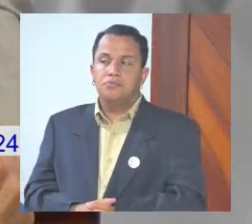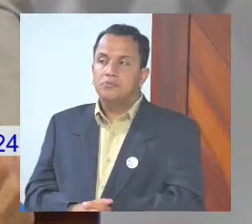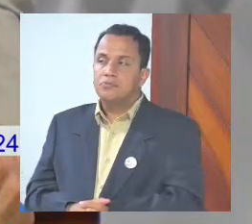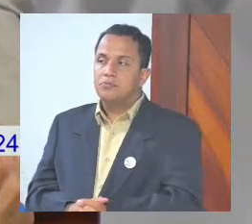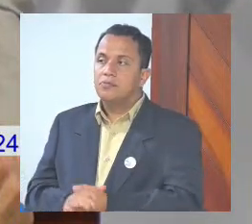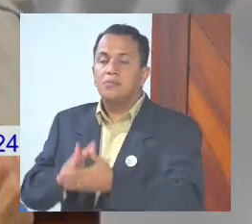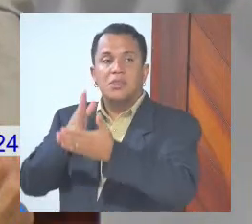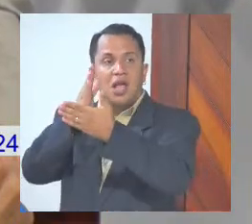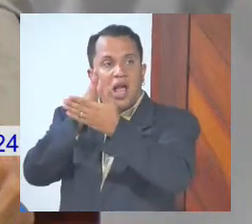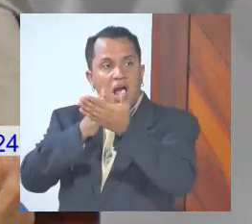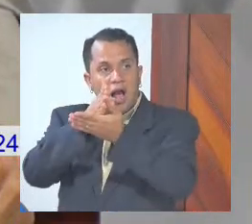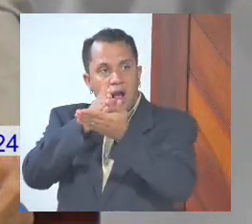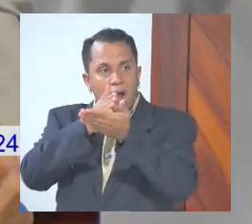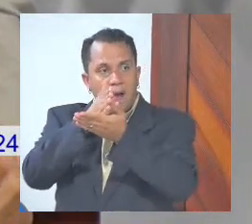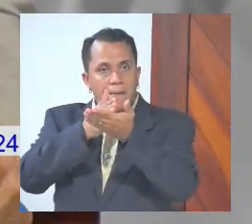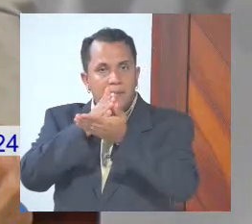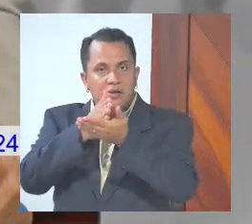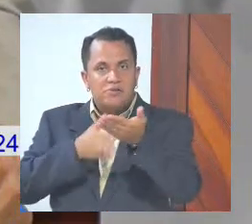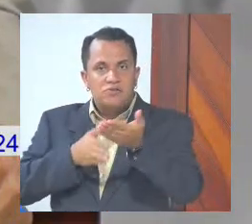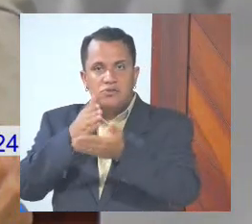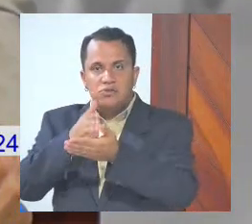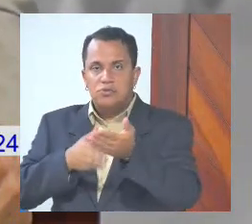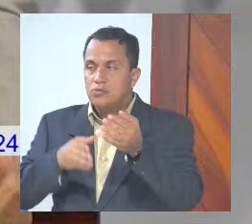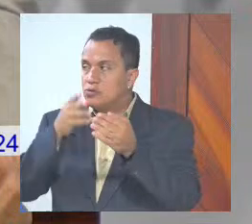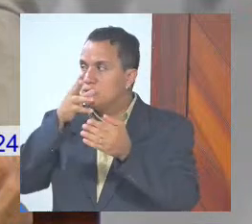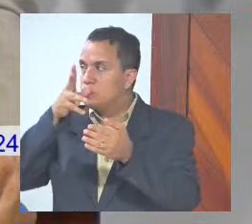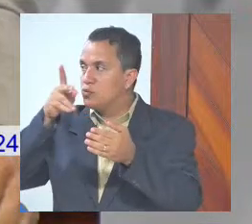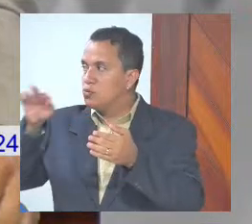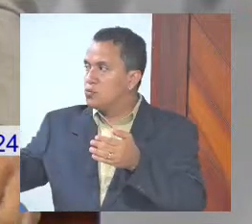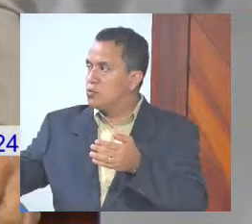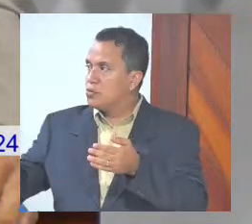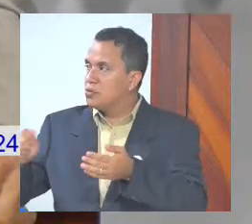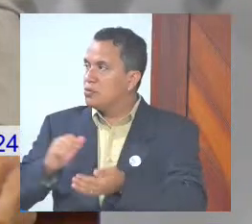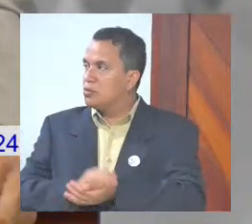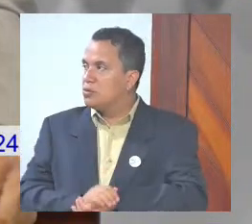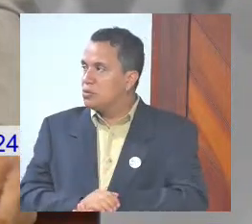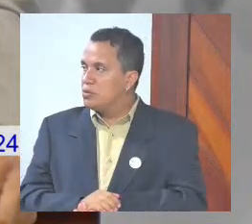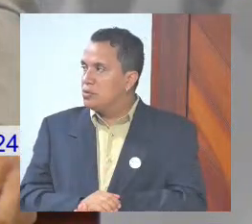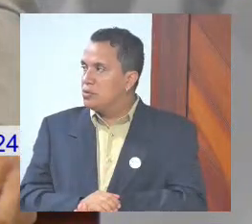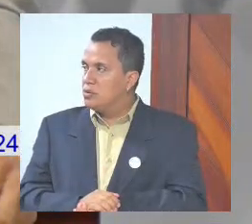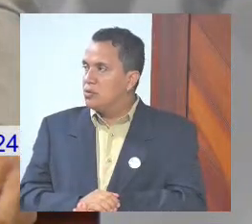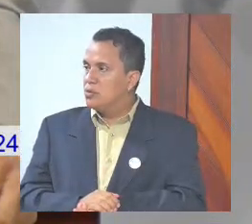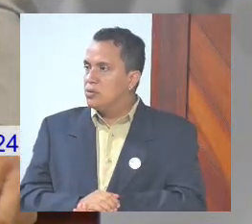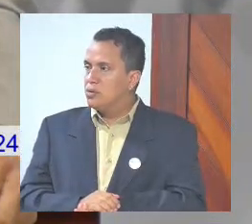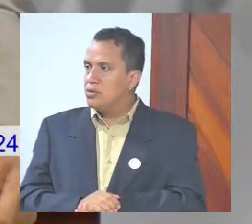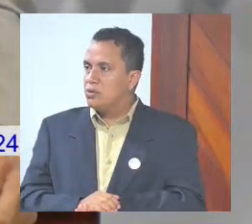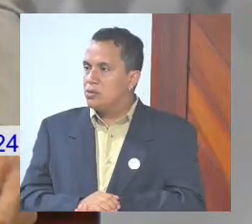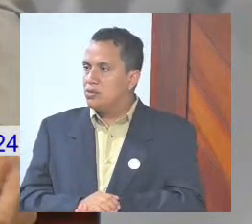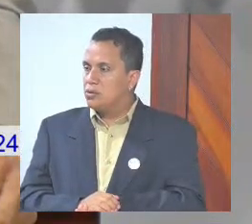A metade, vereador Santos. Talvez não dê nem a metade. Talvez tenha dado 80 dias.